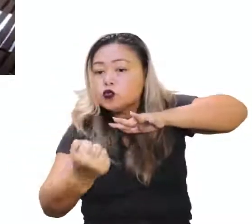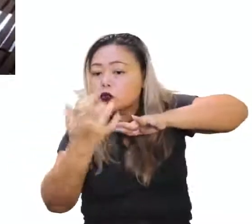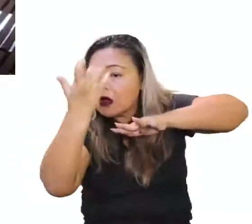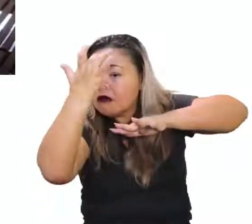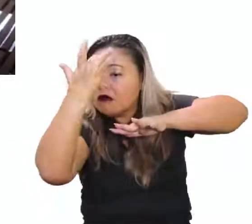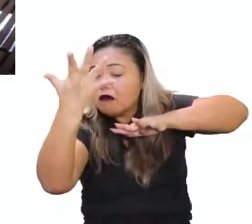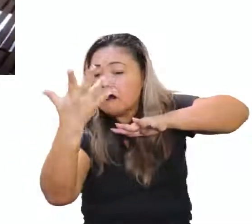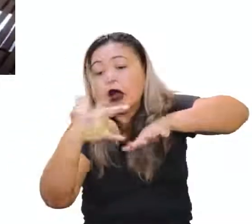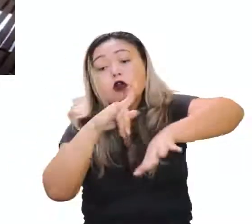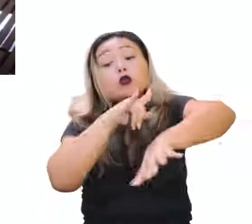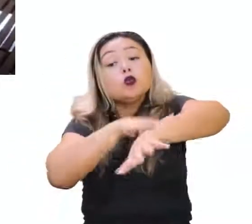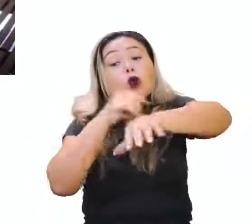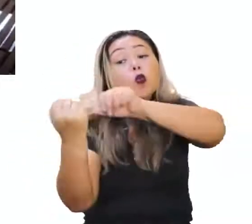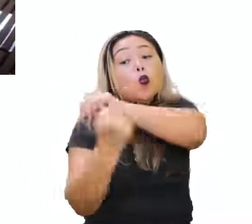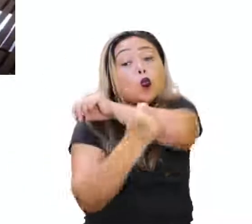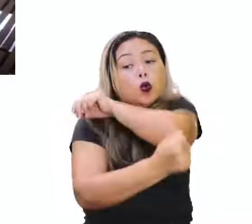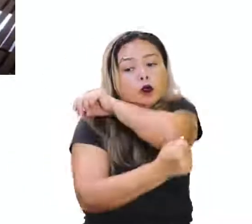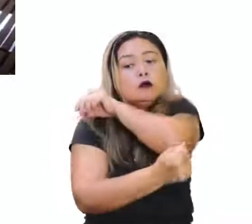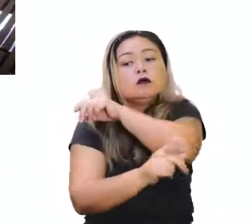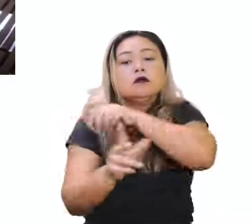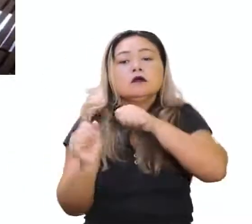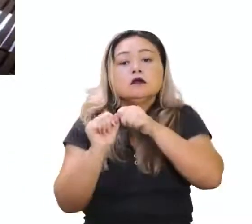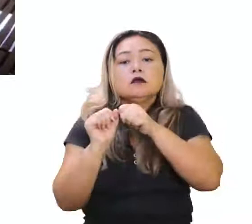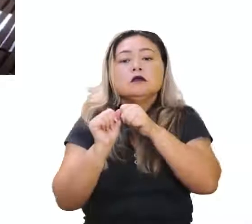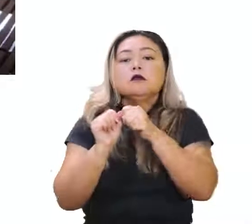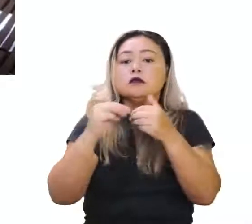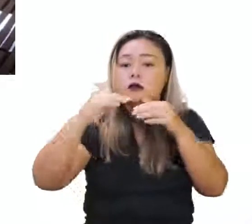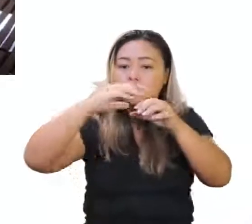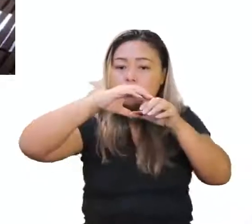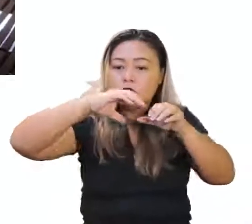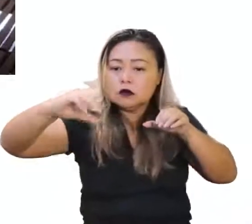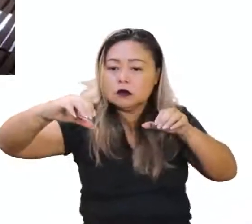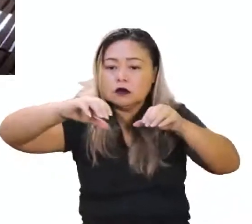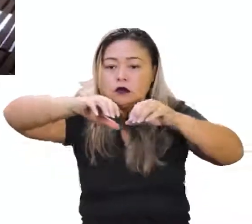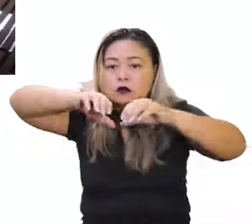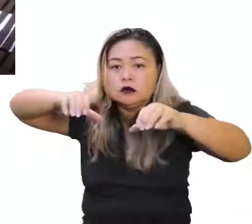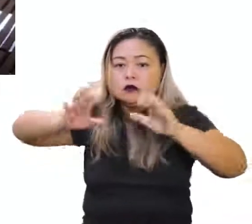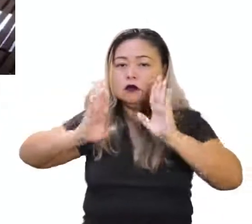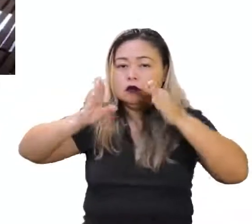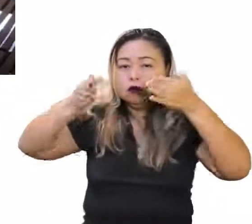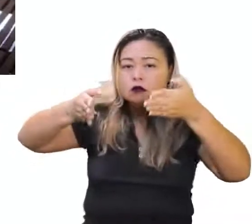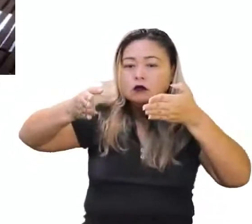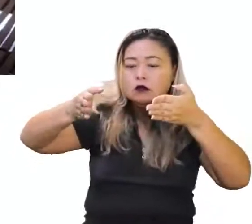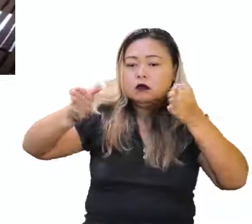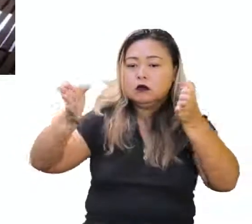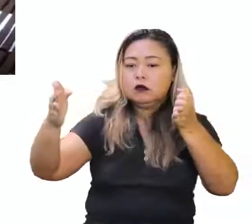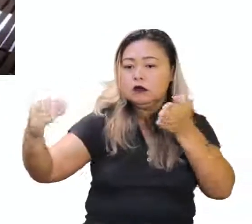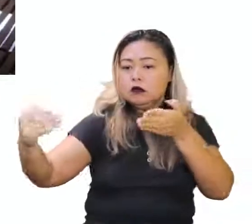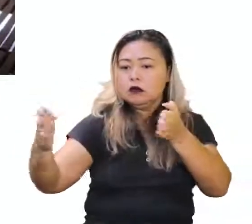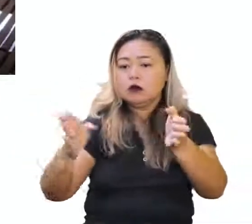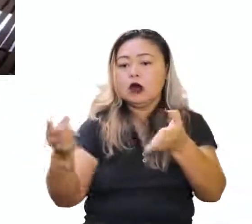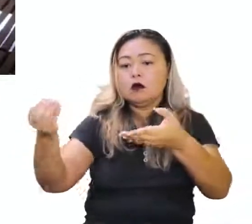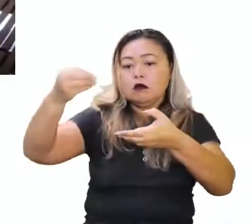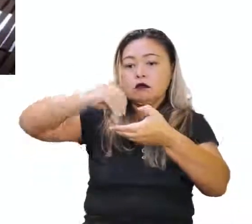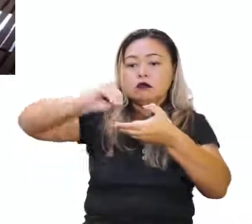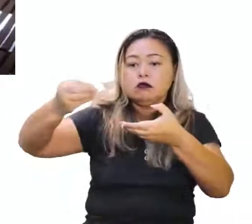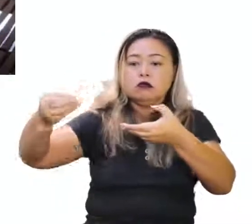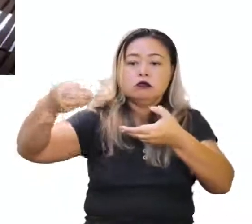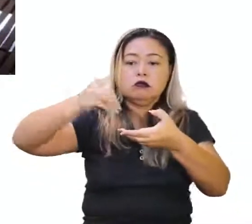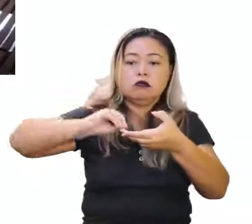urina dos animais. E ali os coxos distribuídos, e bem no centro é o coxo de